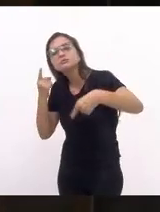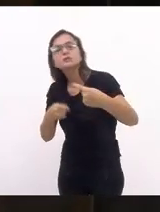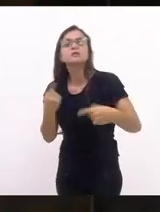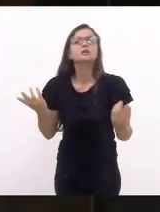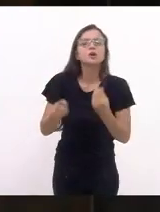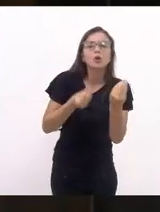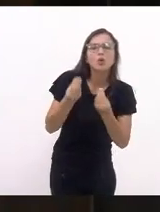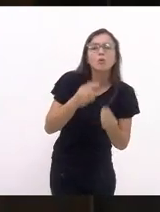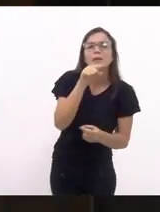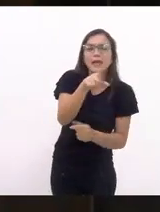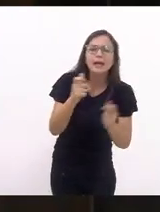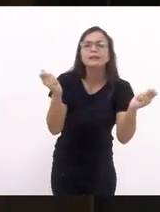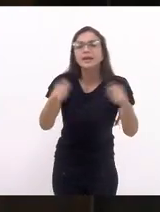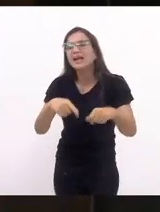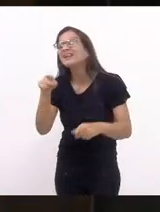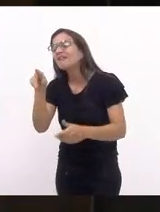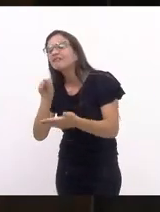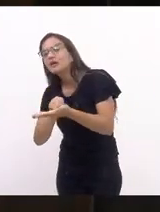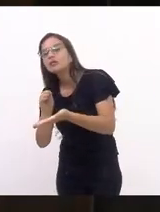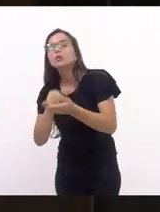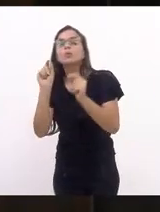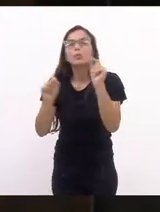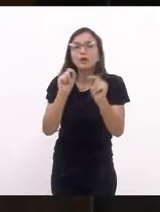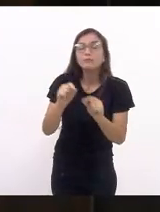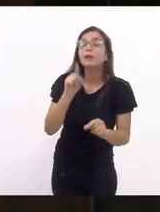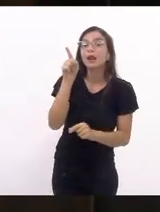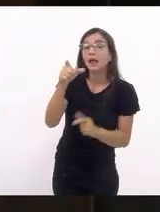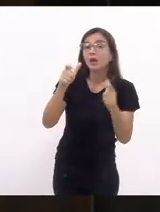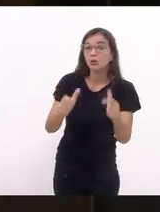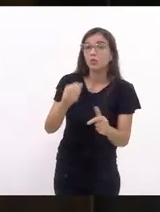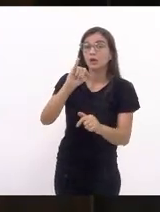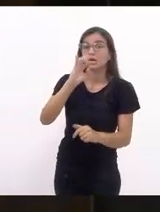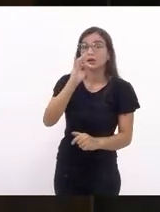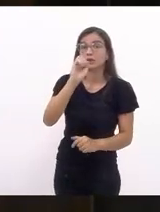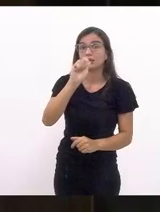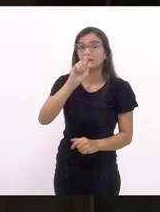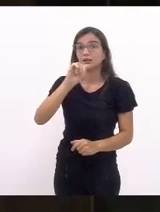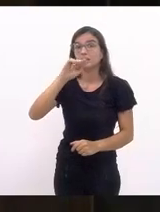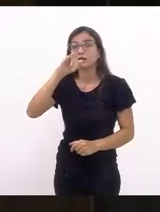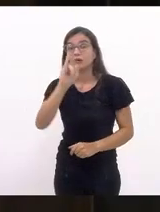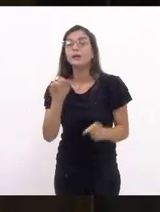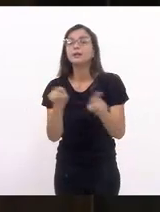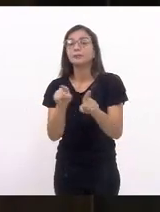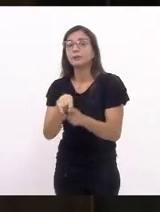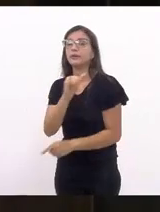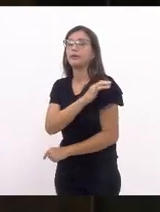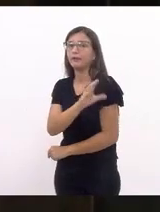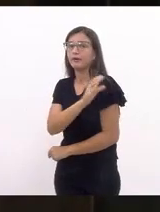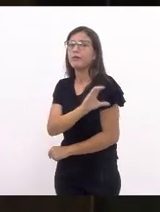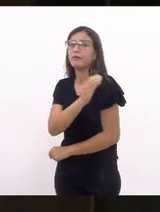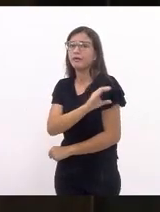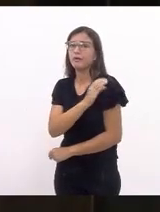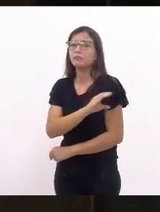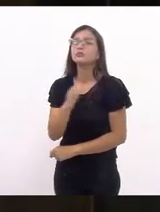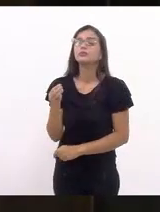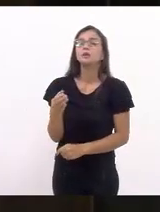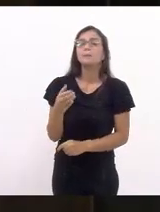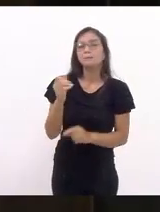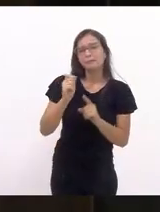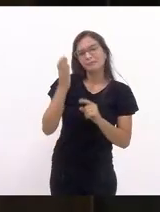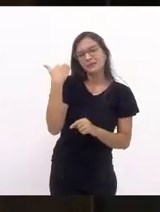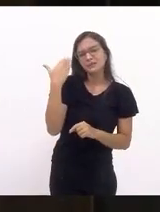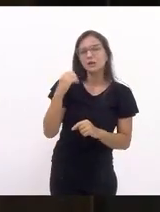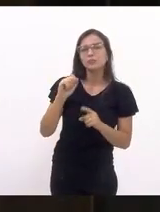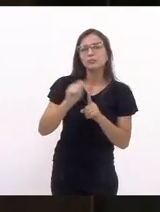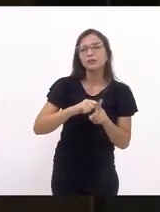Metropolitana em Itaguaí em 1510 Norte Campos dos Goytacazes 29/10 do médio